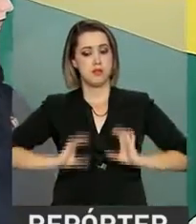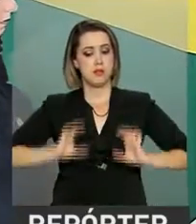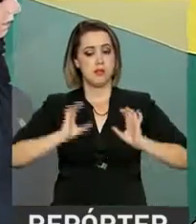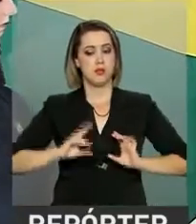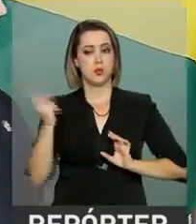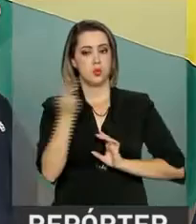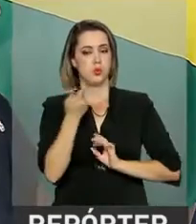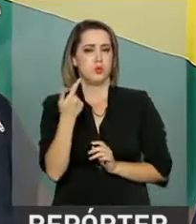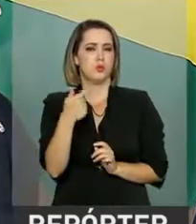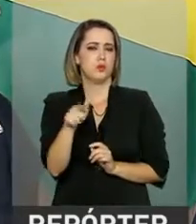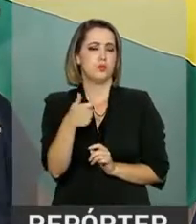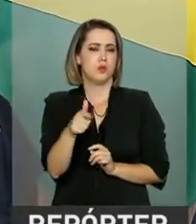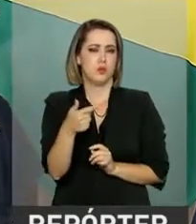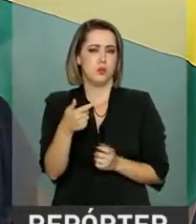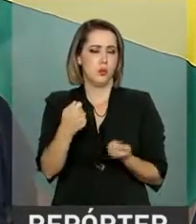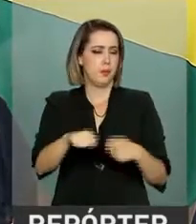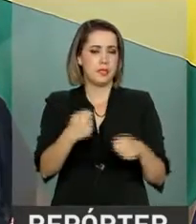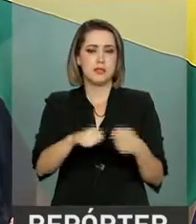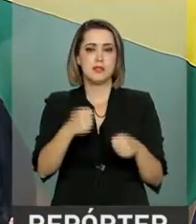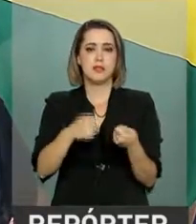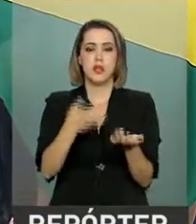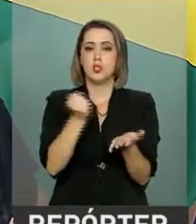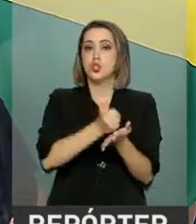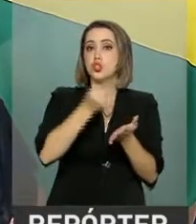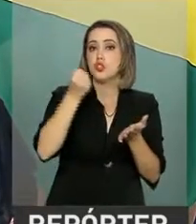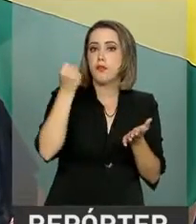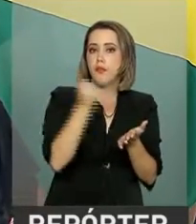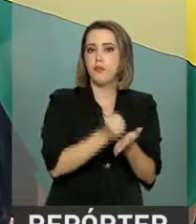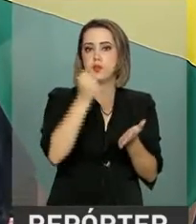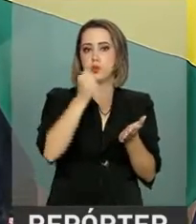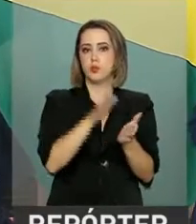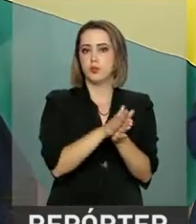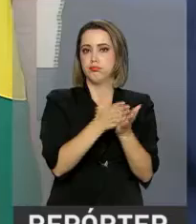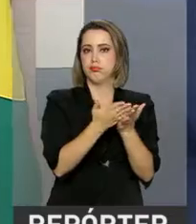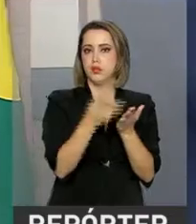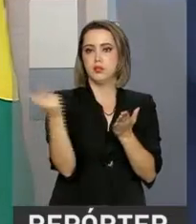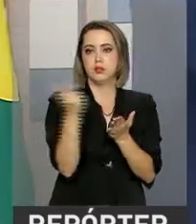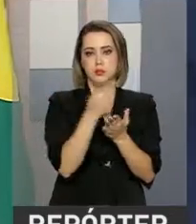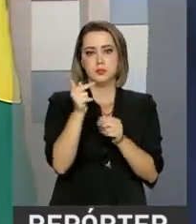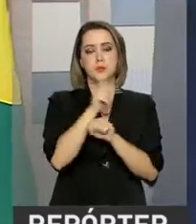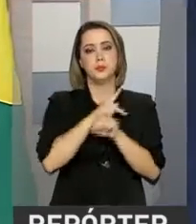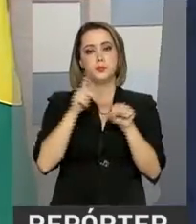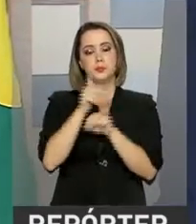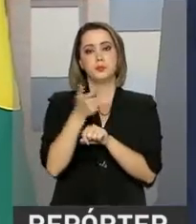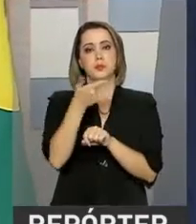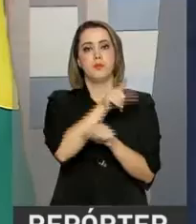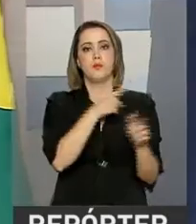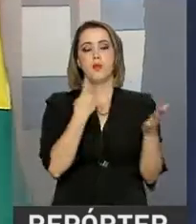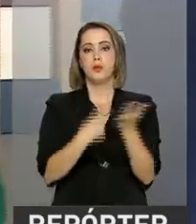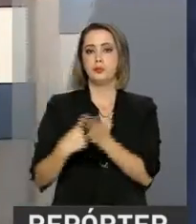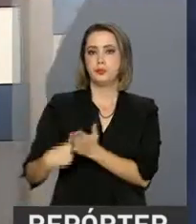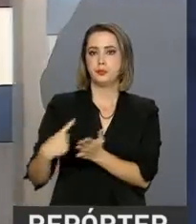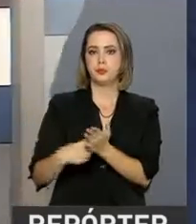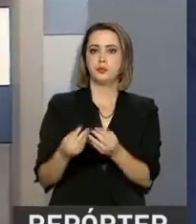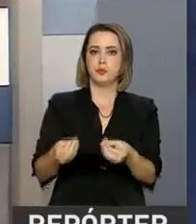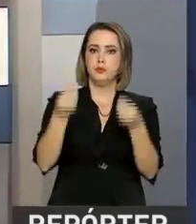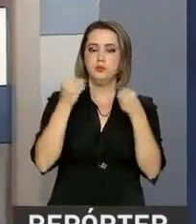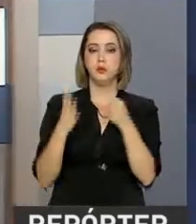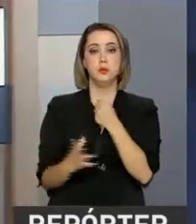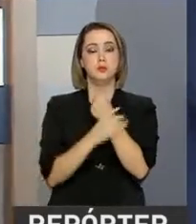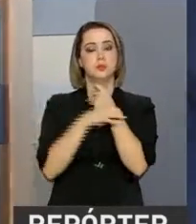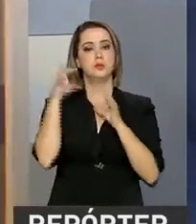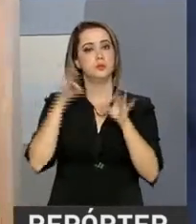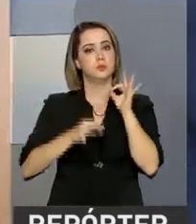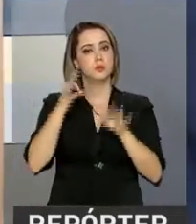precisar mais de visto para viagens turísticas entre as duas nações outro acordo assinado traz mais segurança jurídica